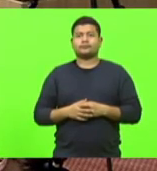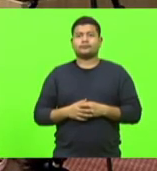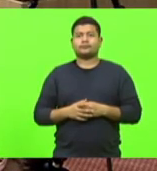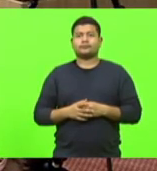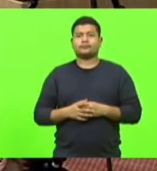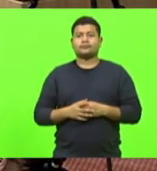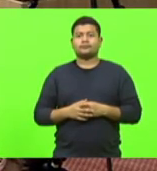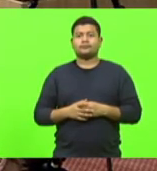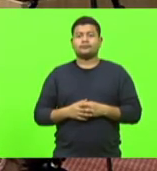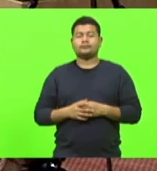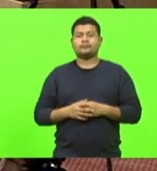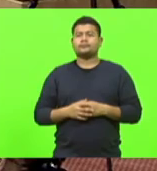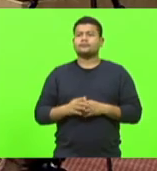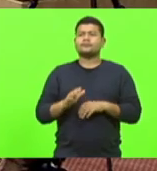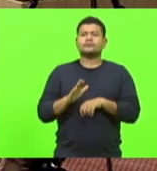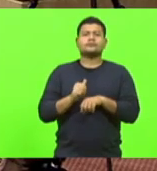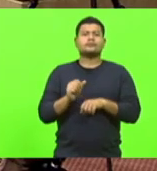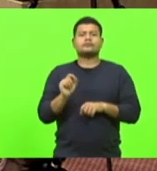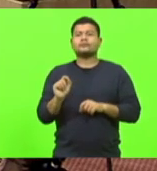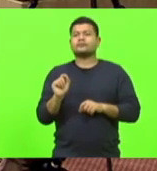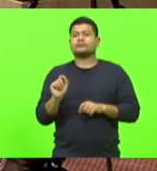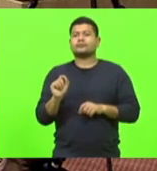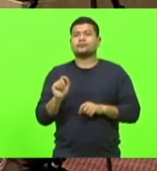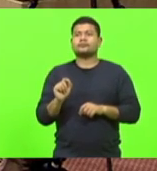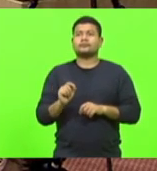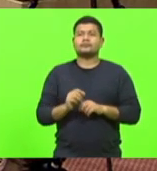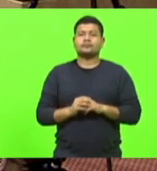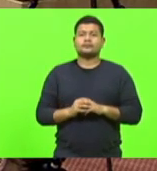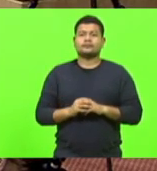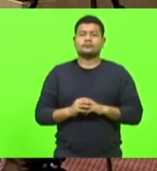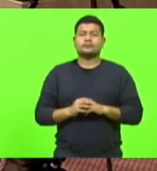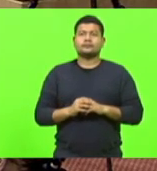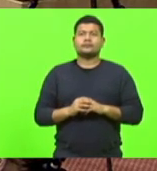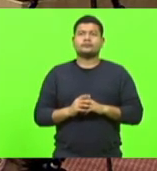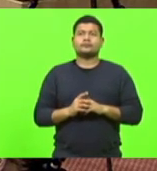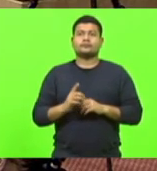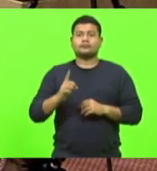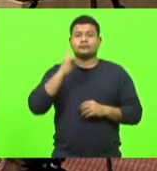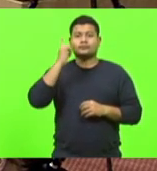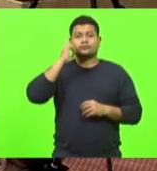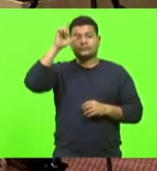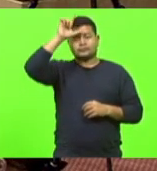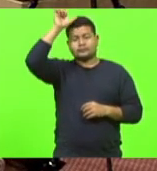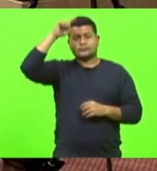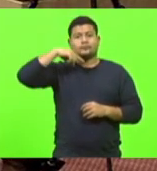quem chamou tanto a gente Lima não consigo ouvir vossa excelência